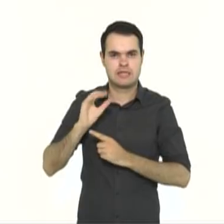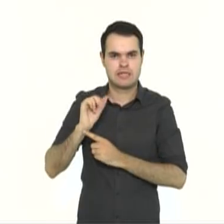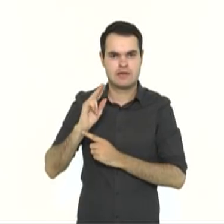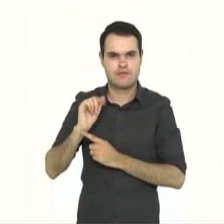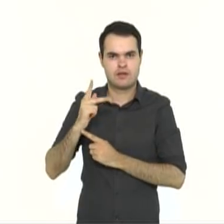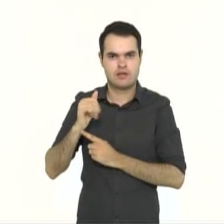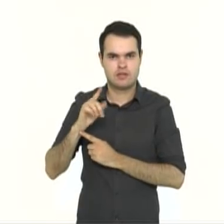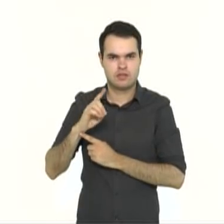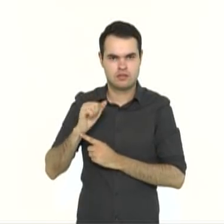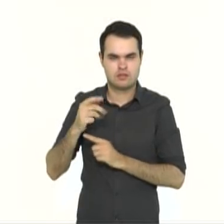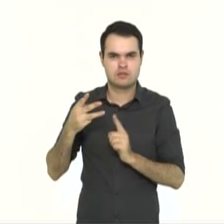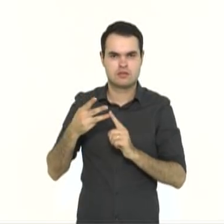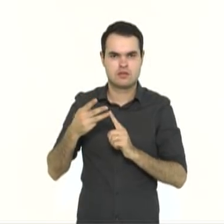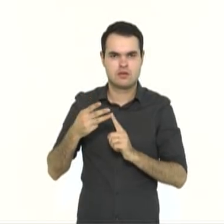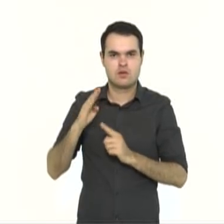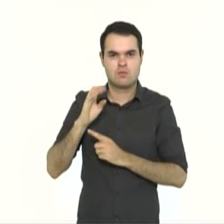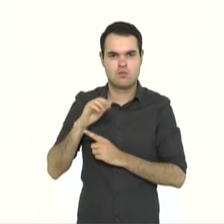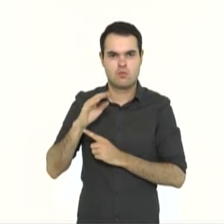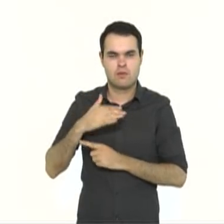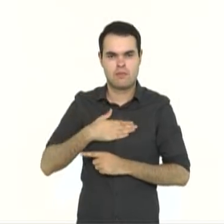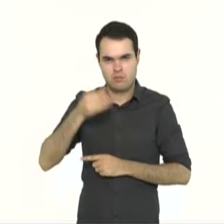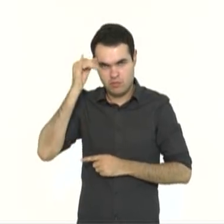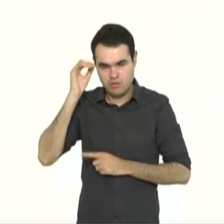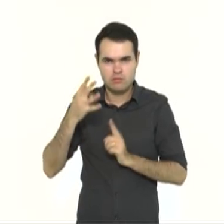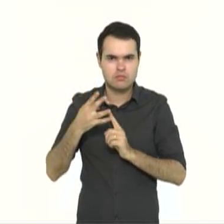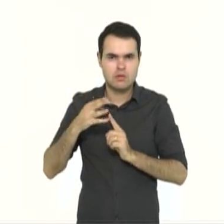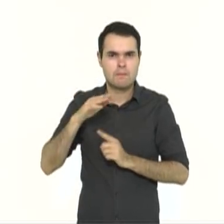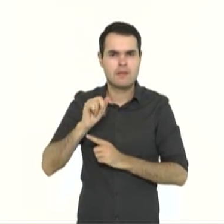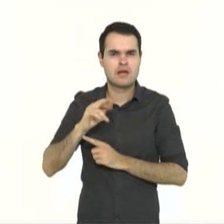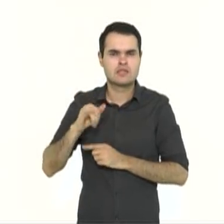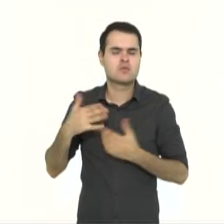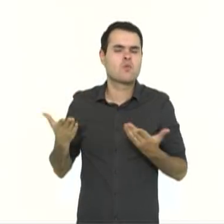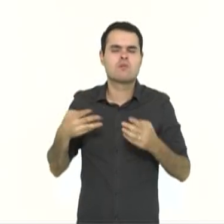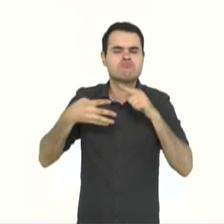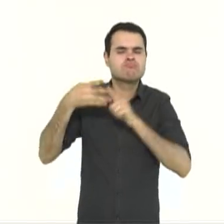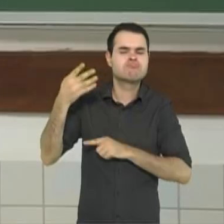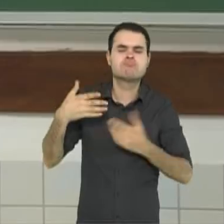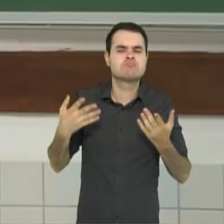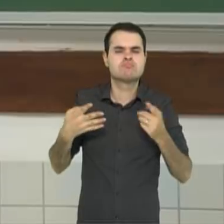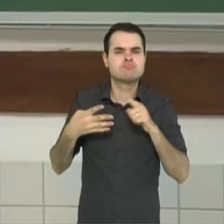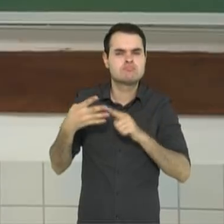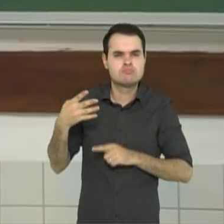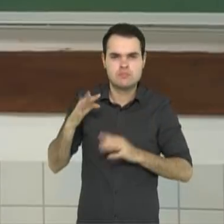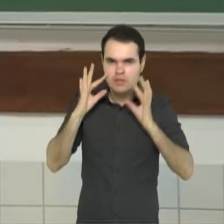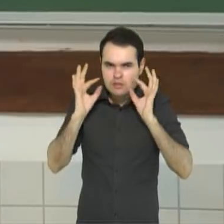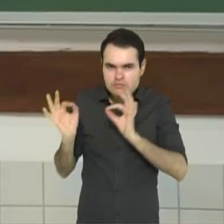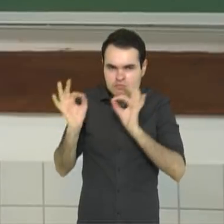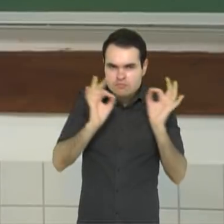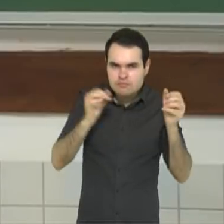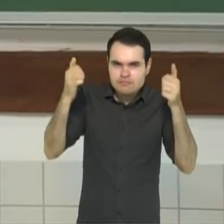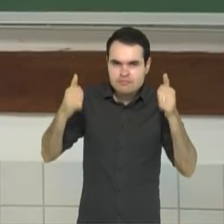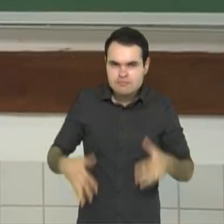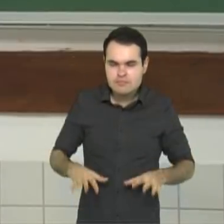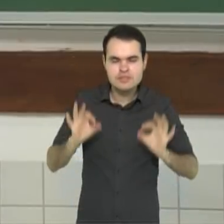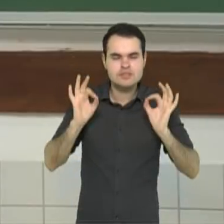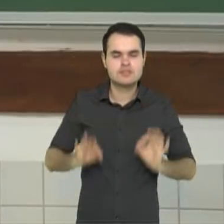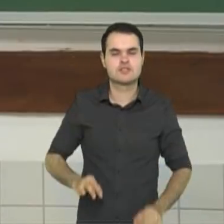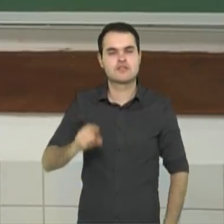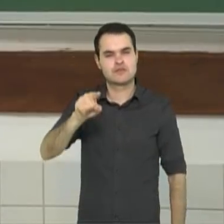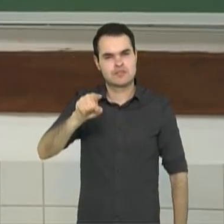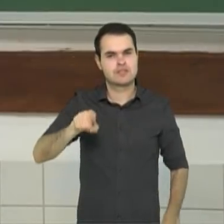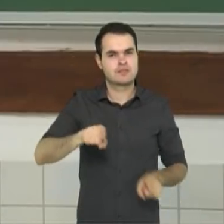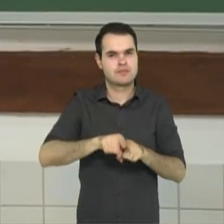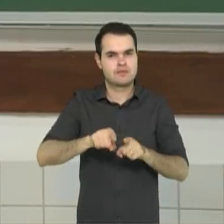cavalhadas, bumba meu boi ou marejada. Vamos lá? Vocês prestaram atenção na minha aula, eu tenho certeza,